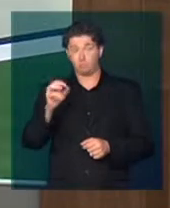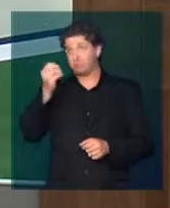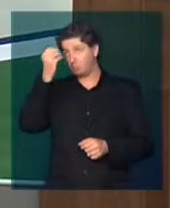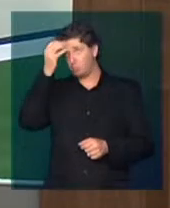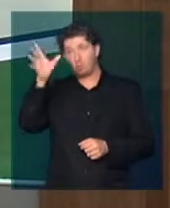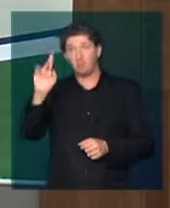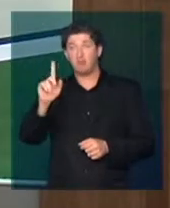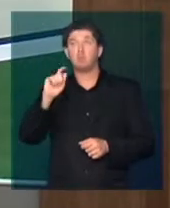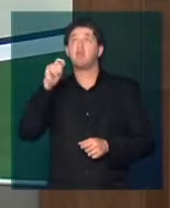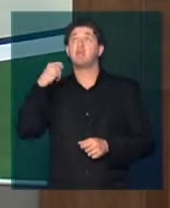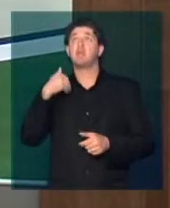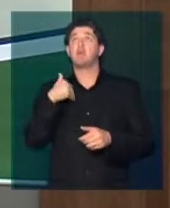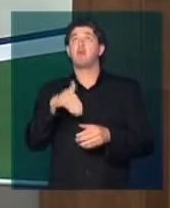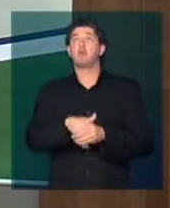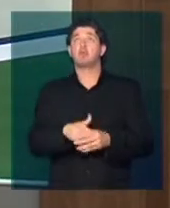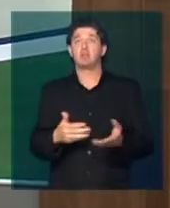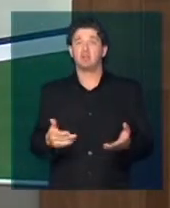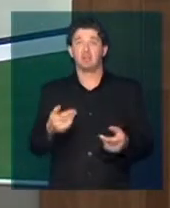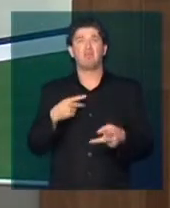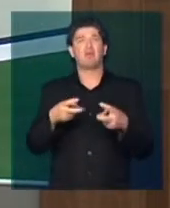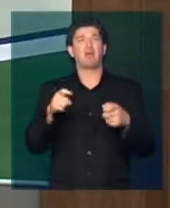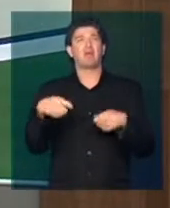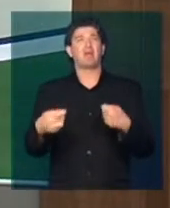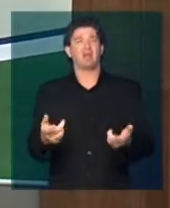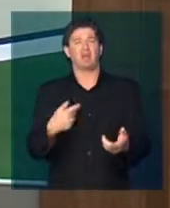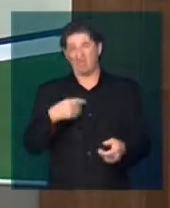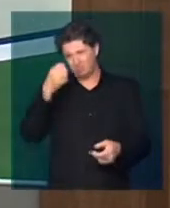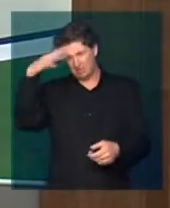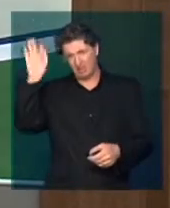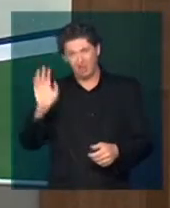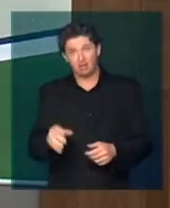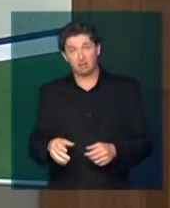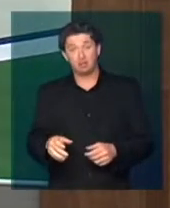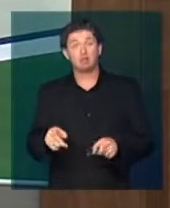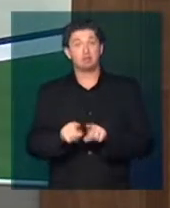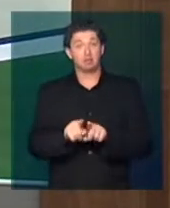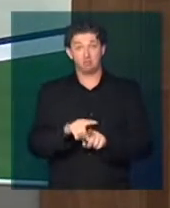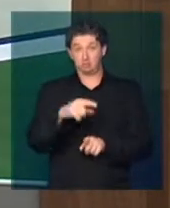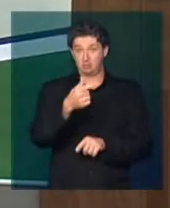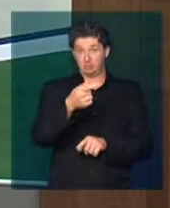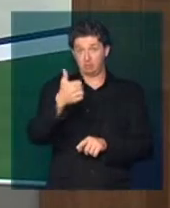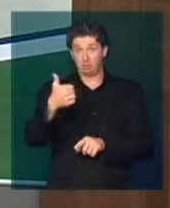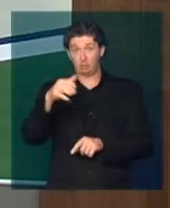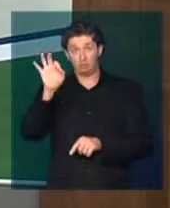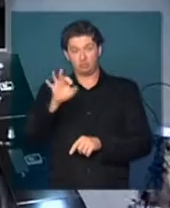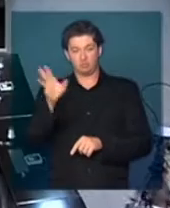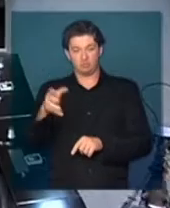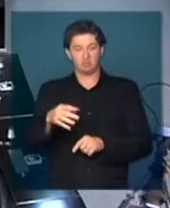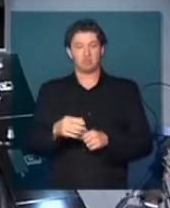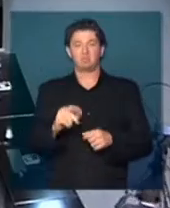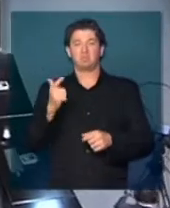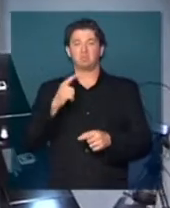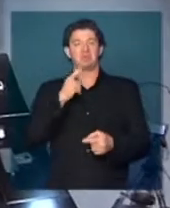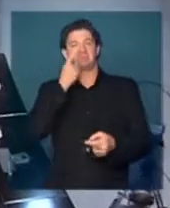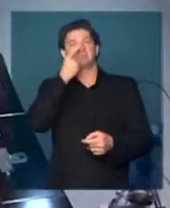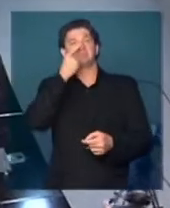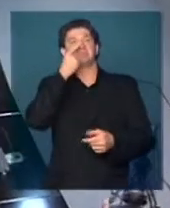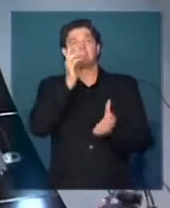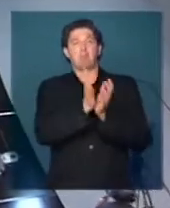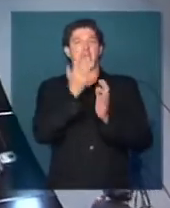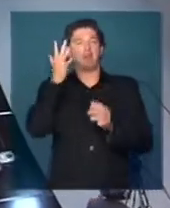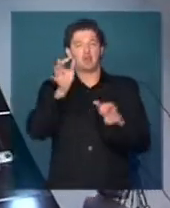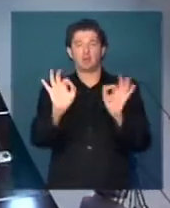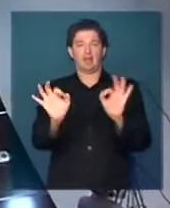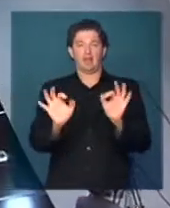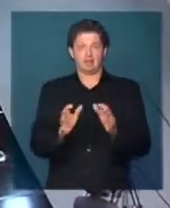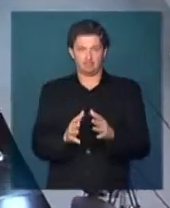votou, se eu não sei em quem votei, eu vou cobrar de quem? E 71% não tem nenhuma afinidade por nenhum partido